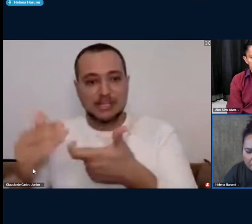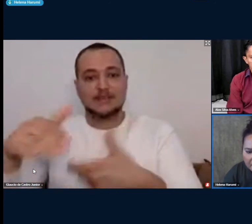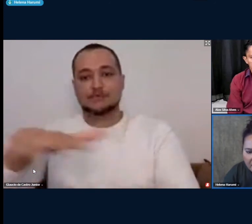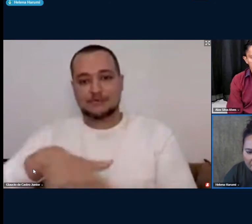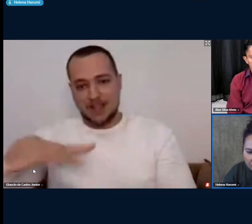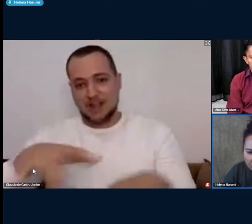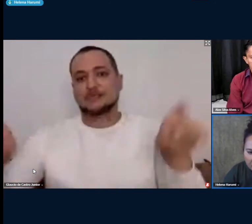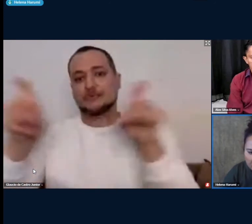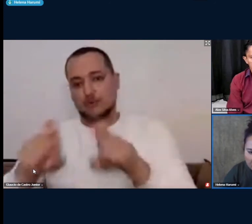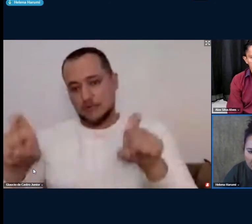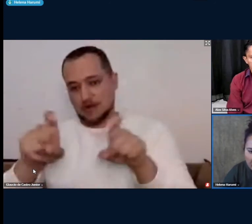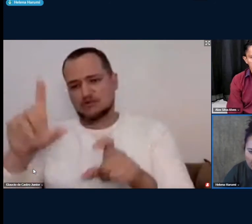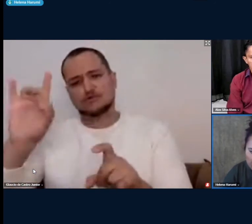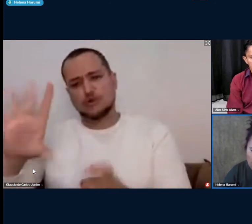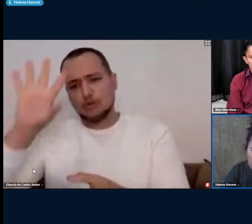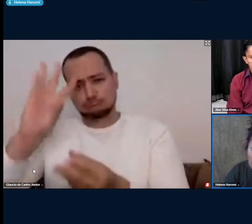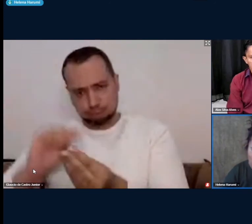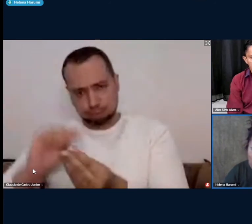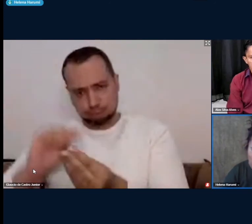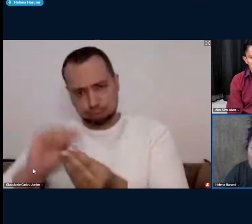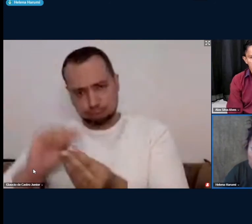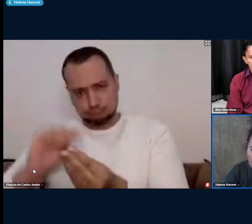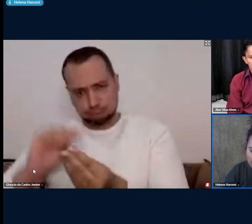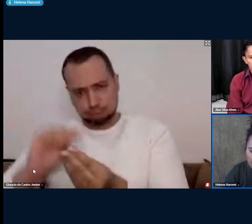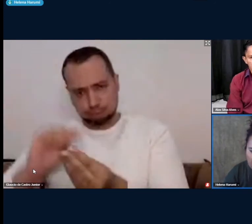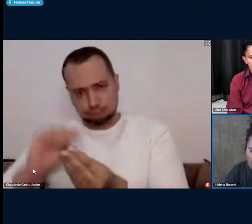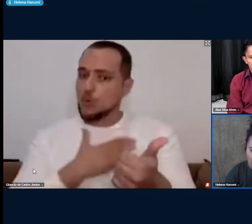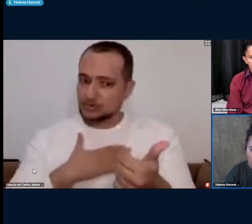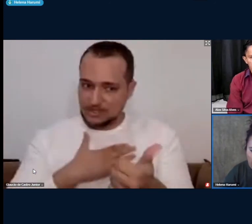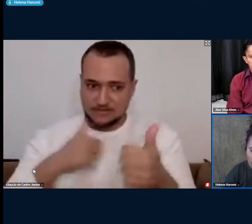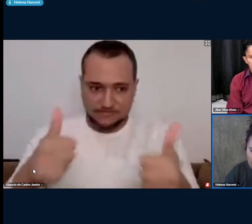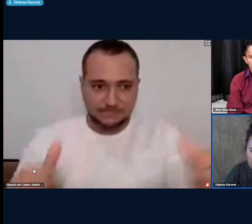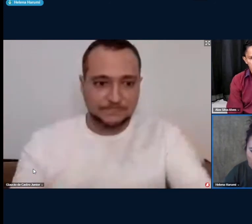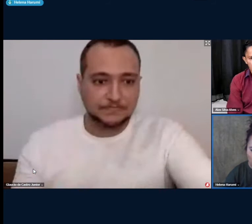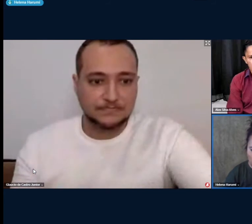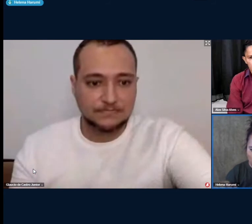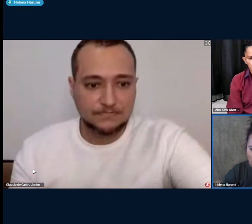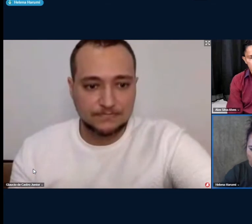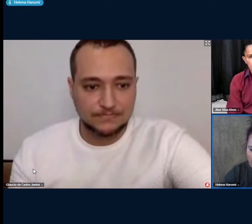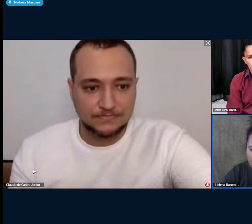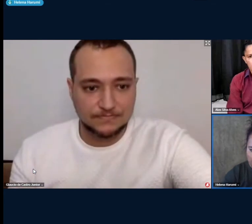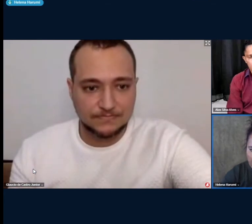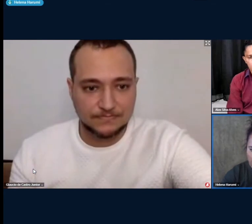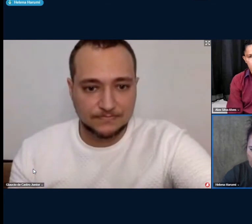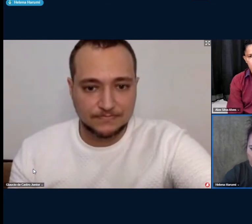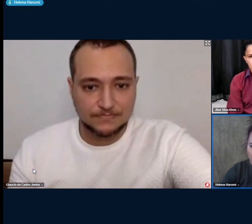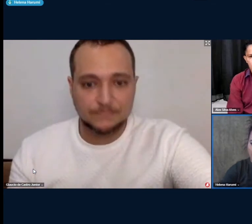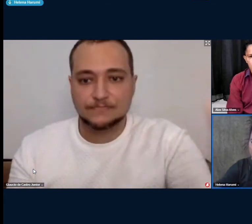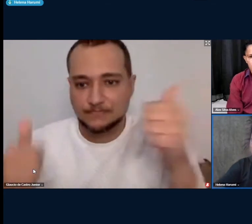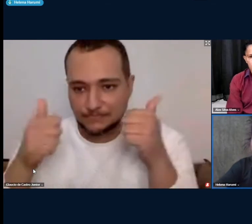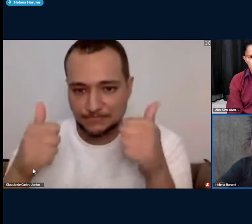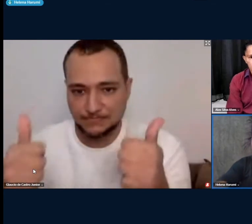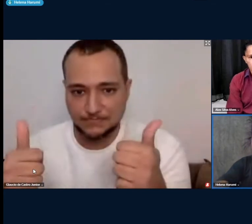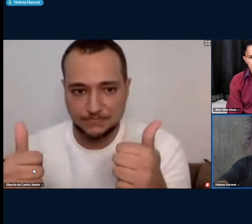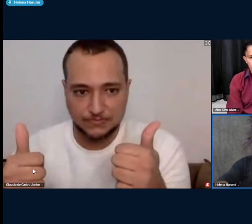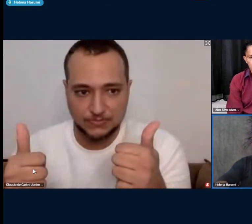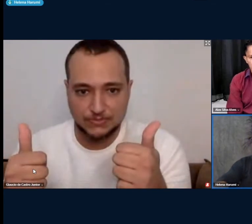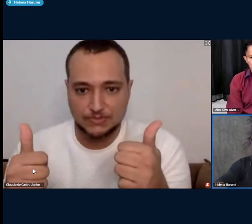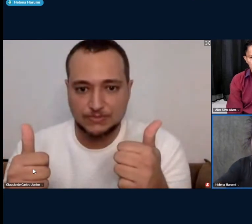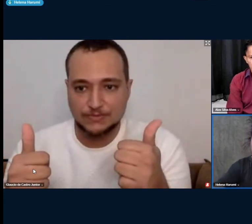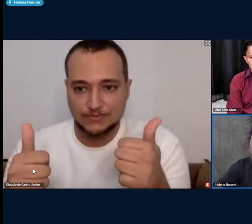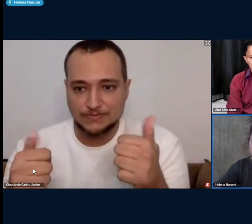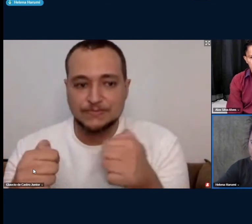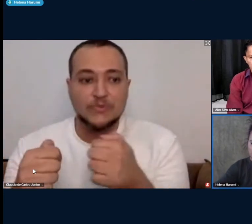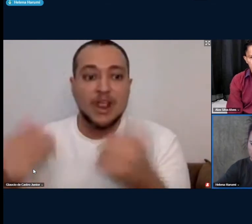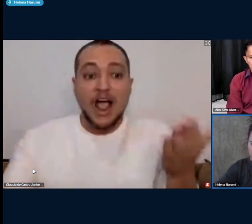ajudar a comunidade surda a ter uma ampliação muito relevante na área